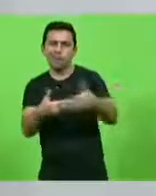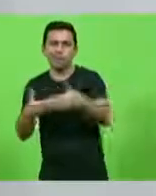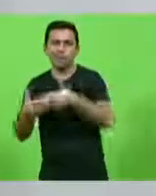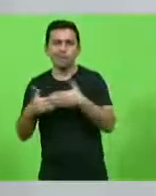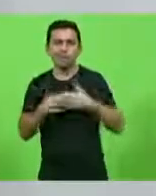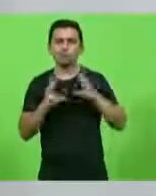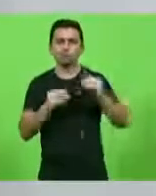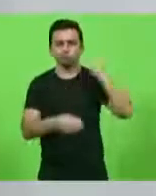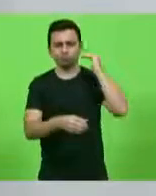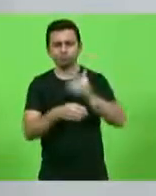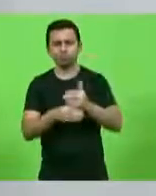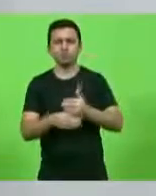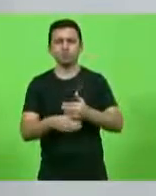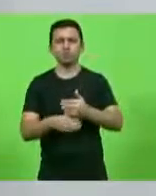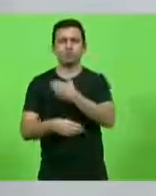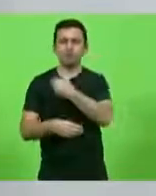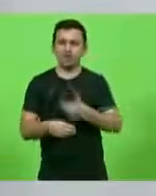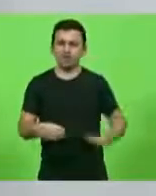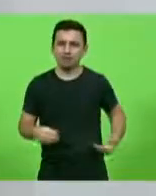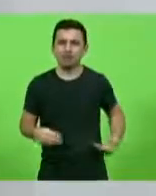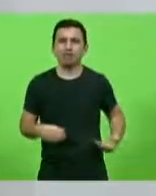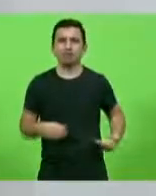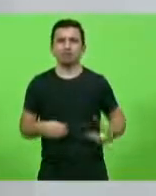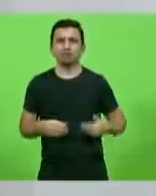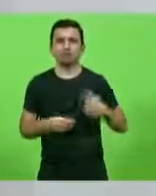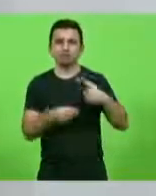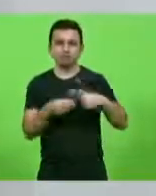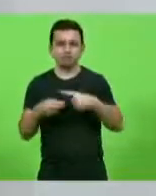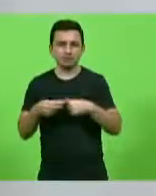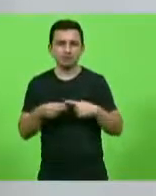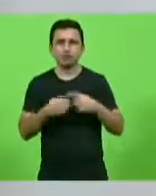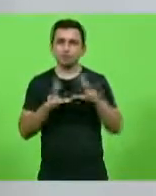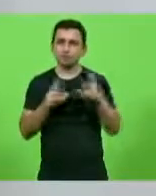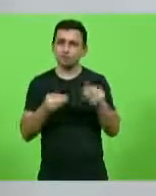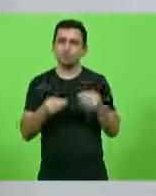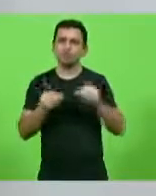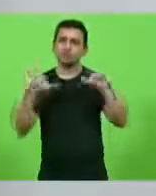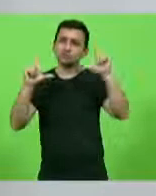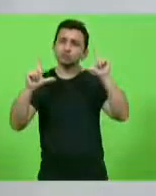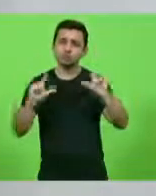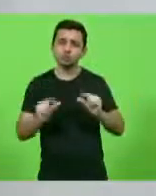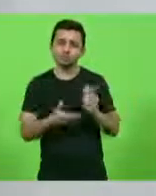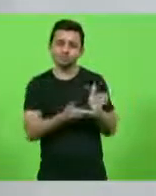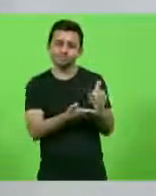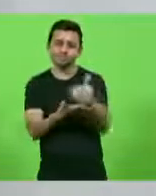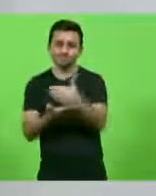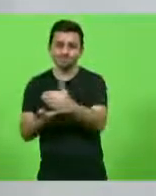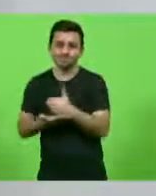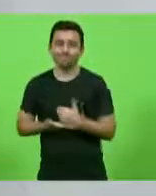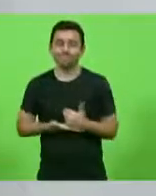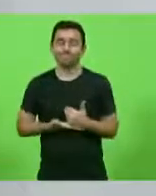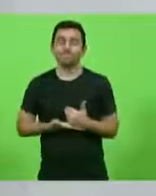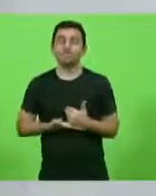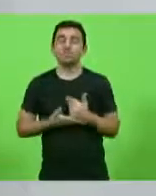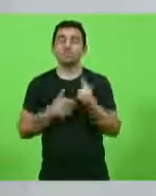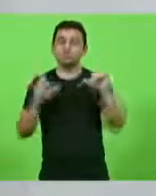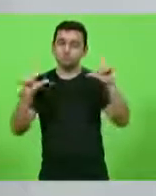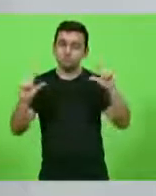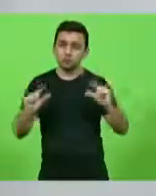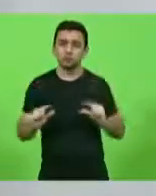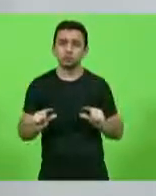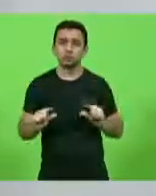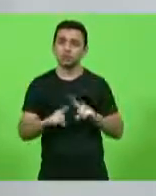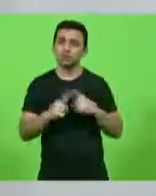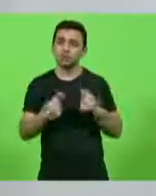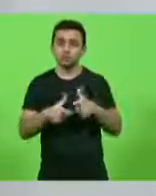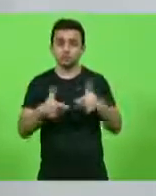os fechamentos, seja do Estado, seja dos governos municipais, reduziram a sua arrecadação, reduziram o seu faturamento. Então,